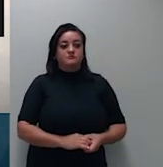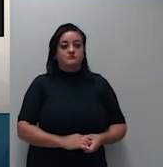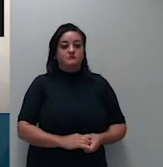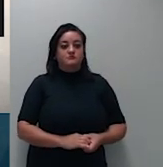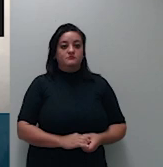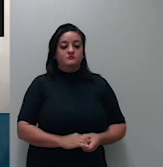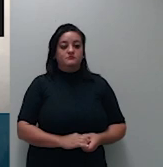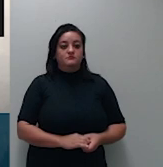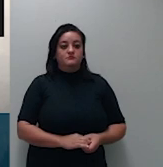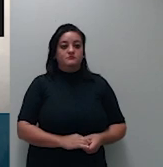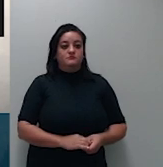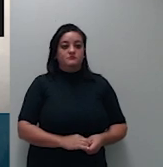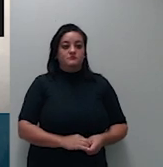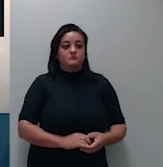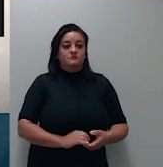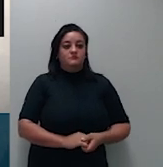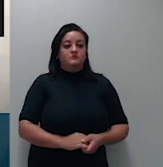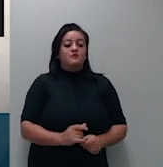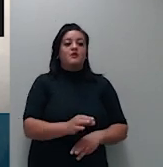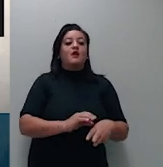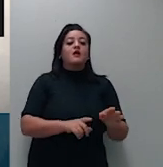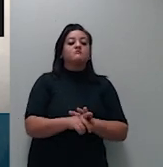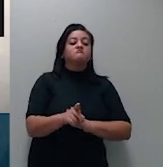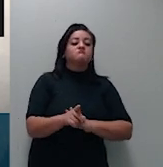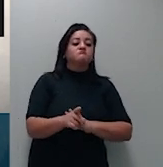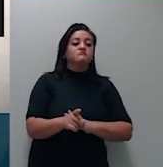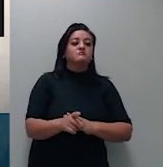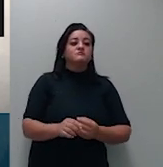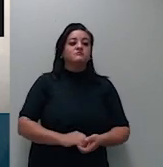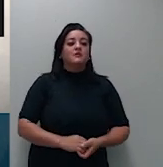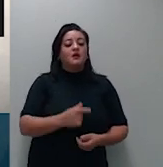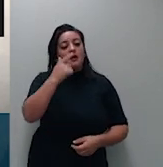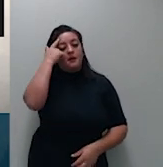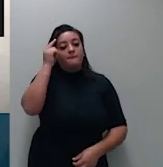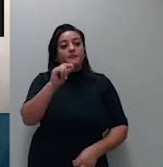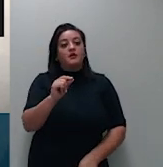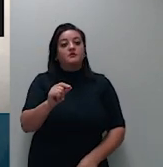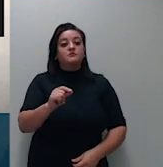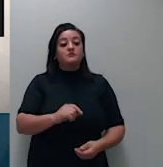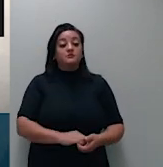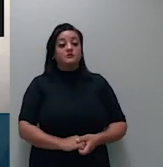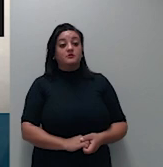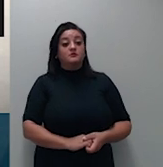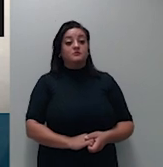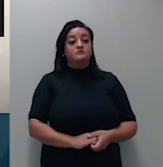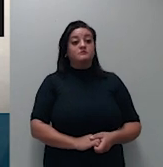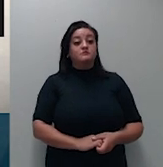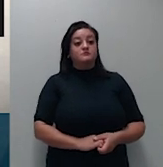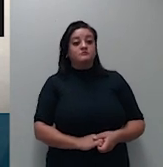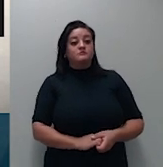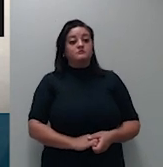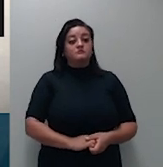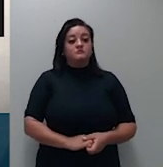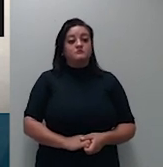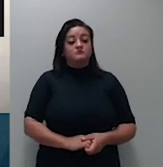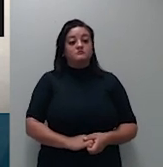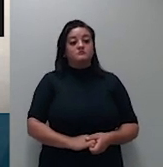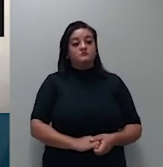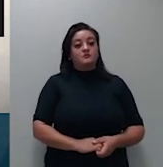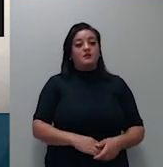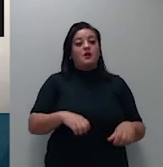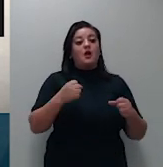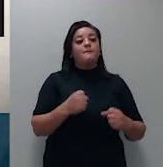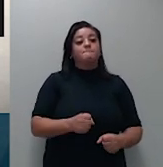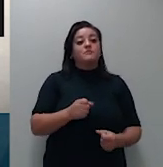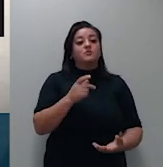Ministro Raul eu peço que vossa excelência poderia seguir com